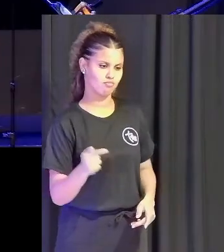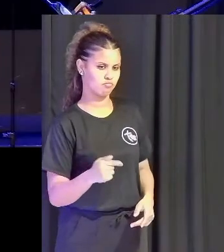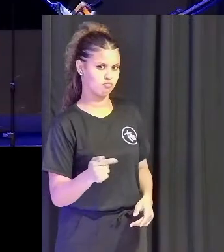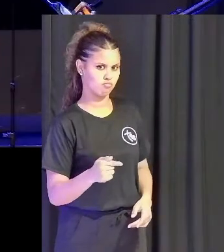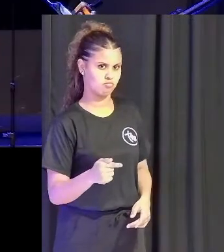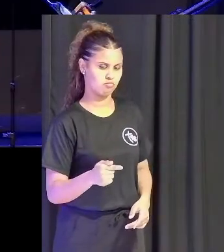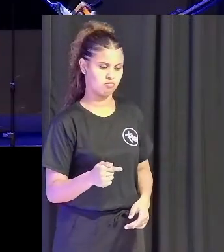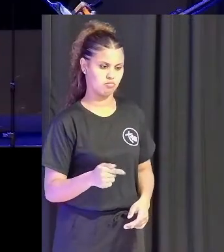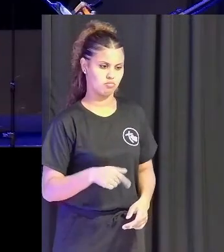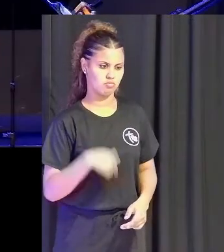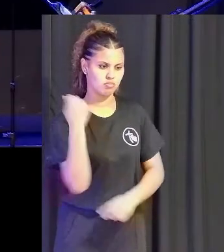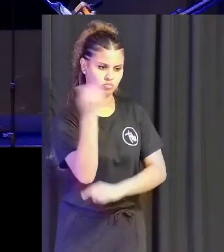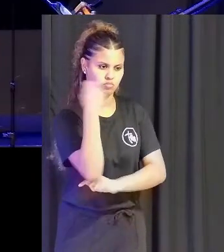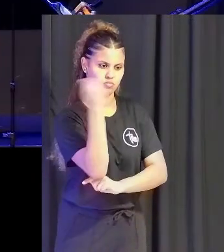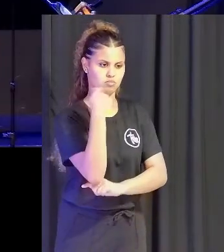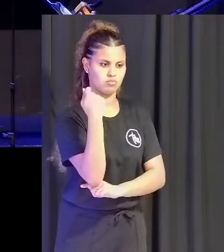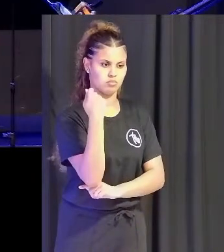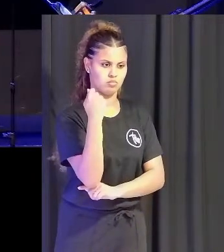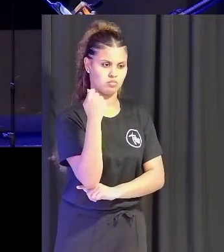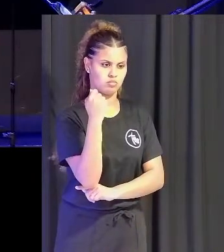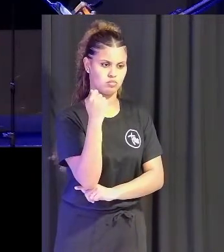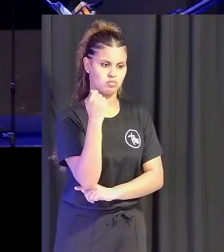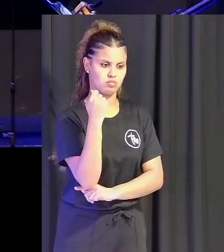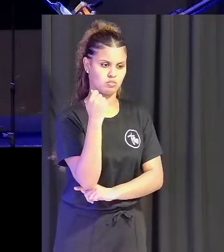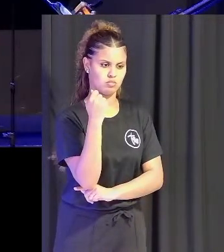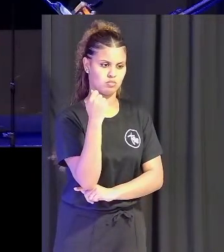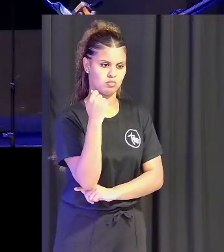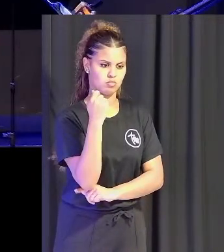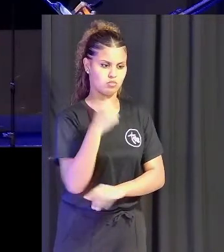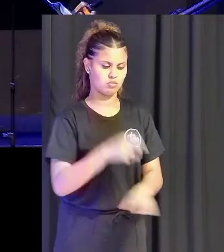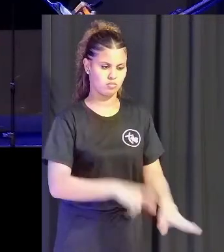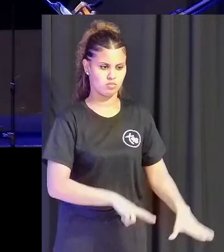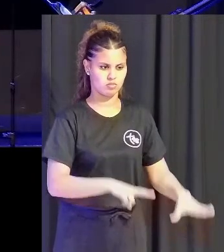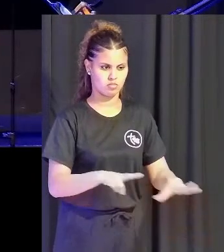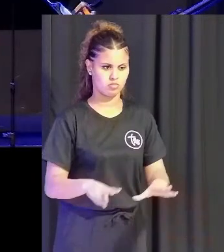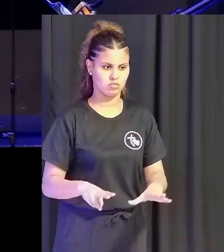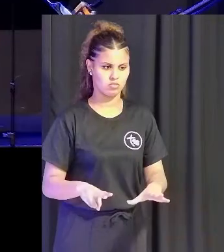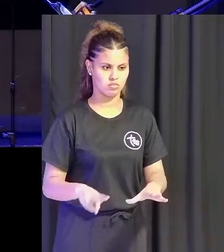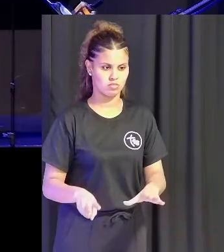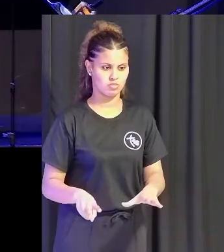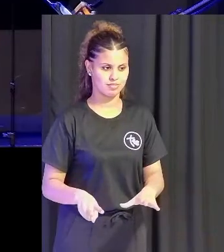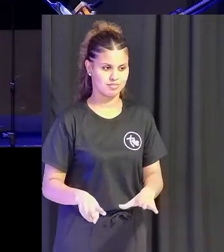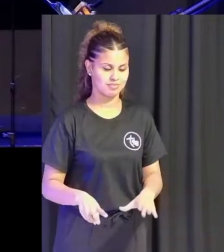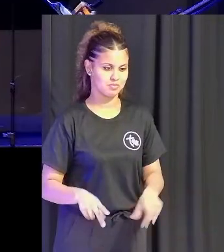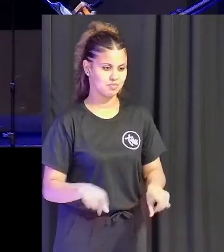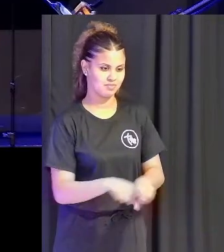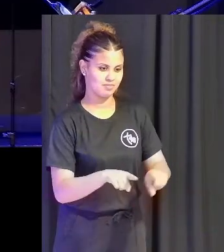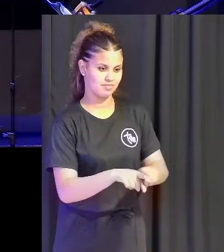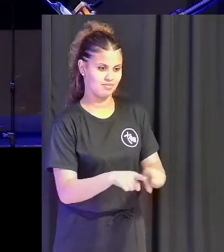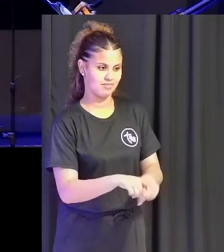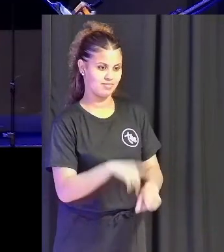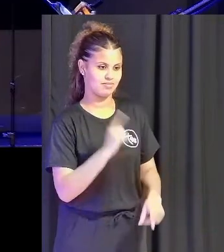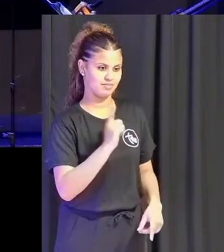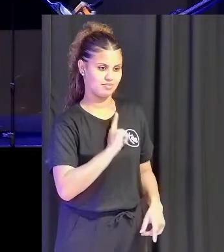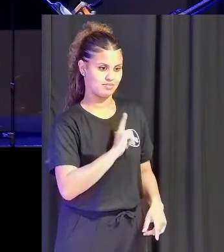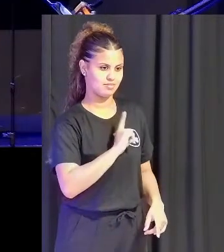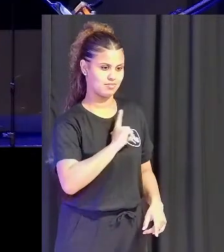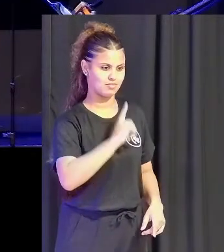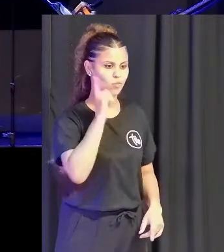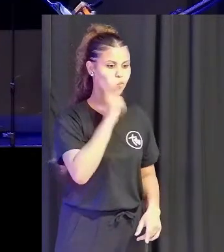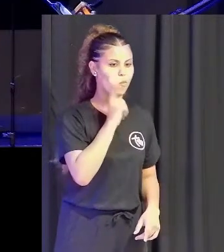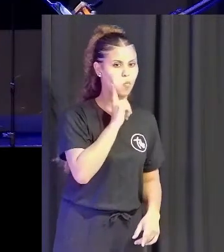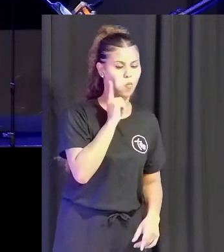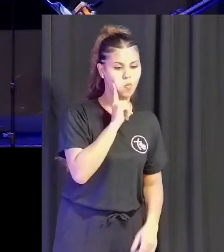saíram hoje, de noite, esteve um grupo de Somerset, Kentucky, ajudando a plantação lá na segunda